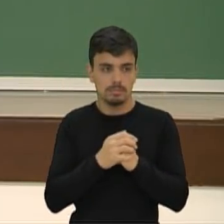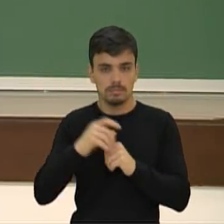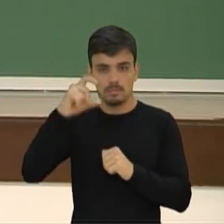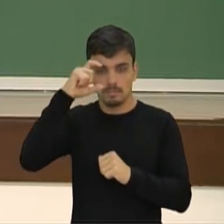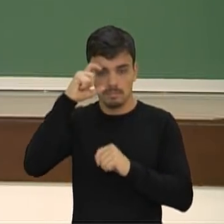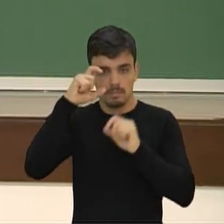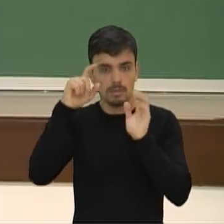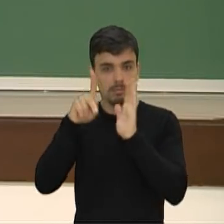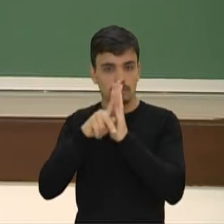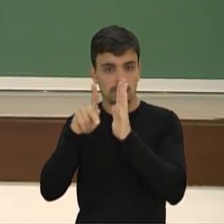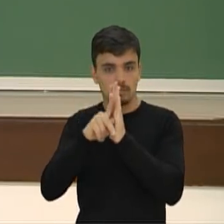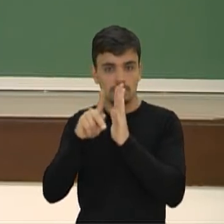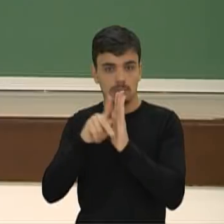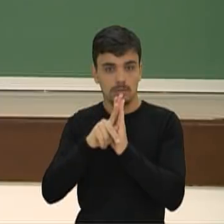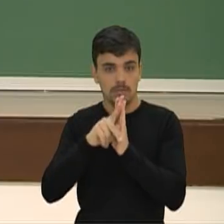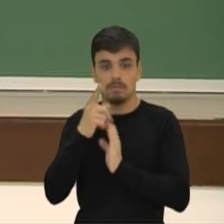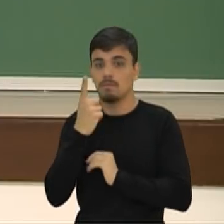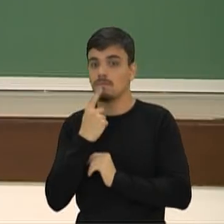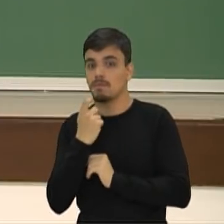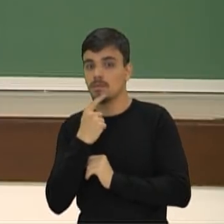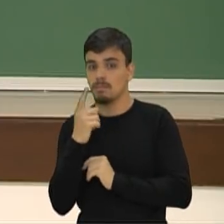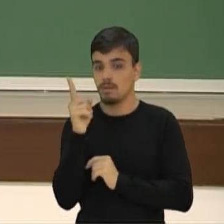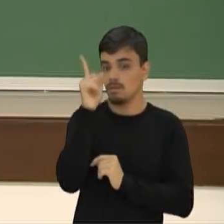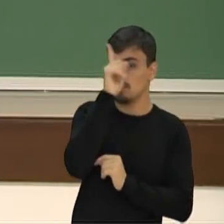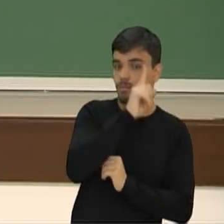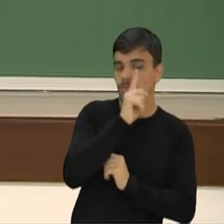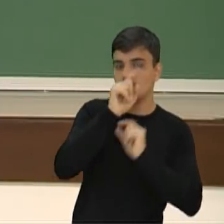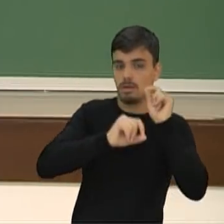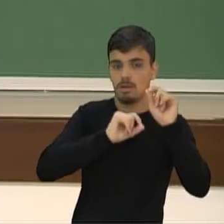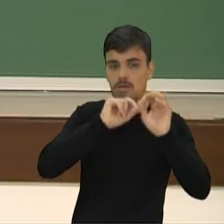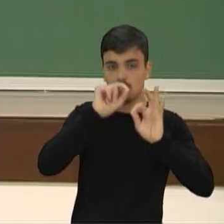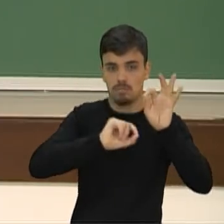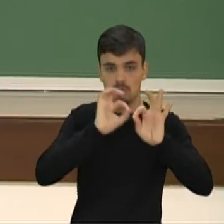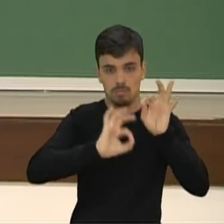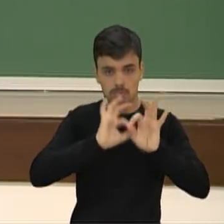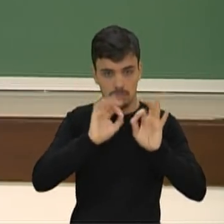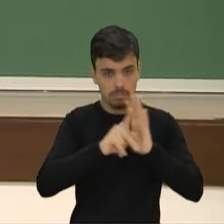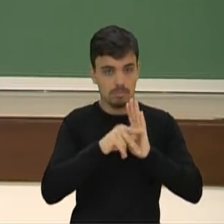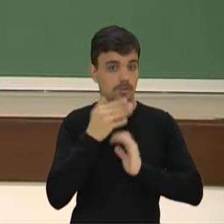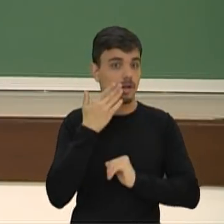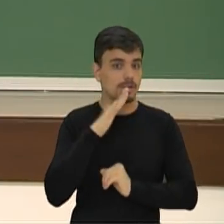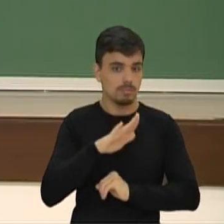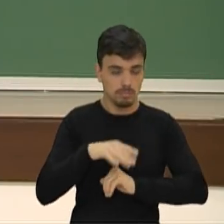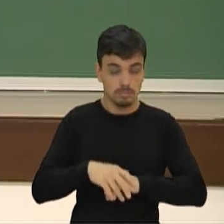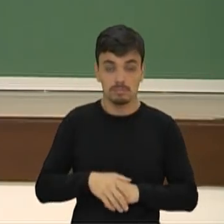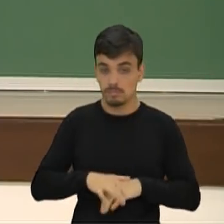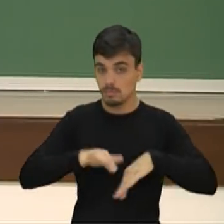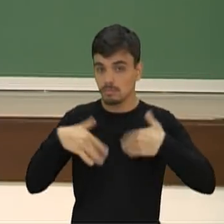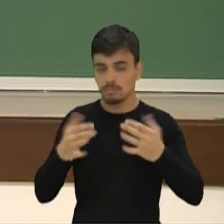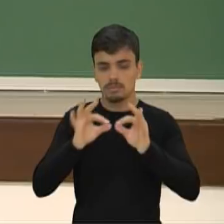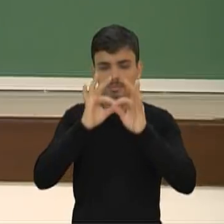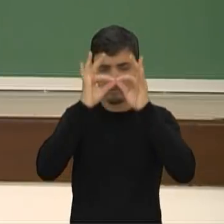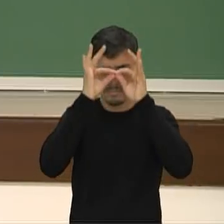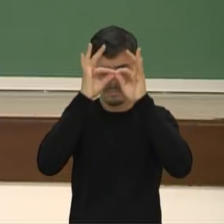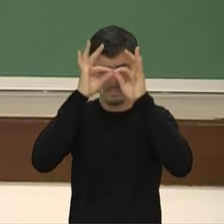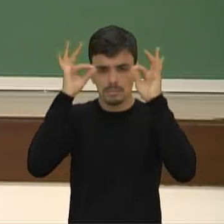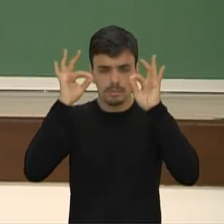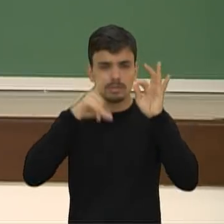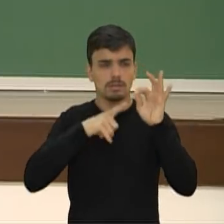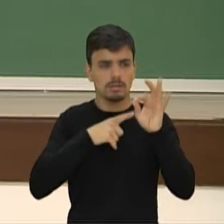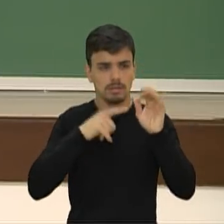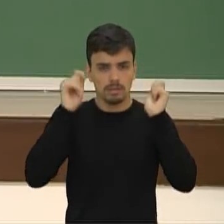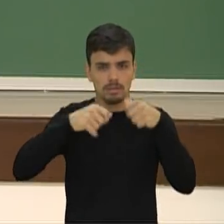mais configurada para pegar o detalhe do vermelho, a outra fica configurada mais para pegar o detalhe do azul, e essa distância que você